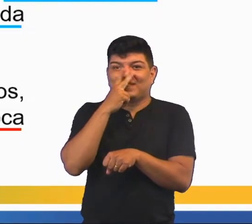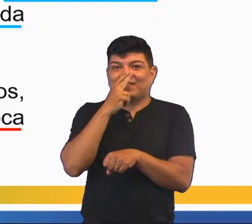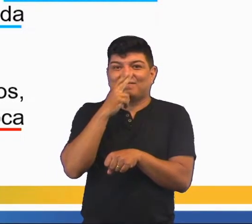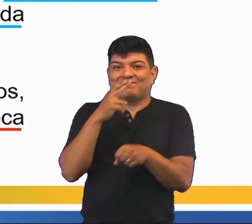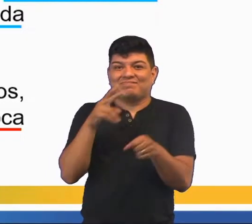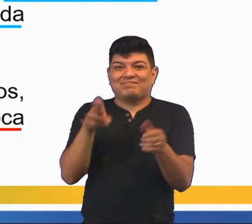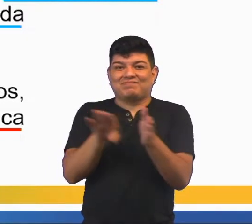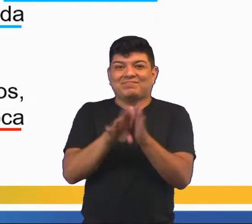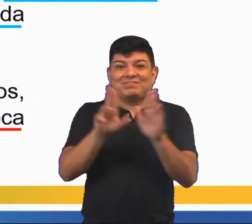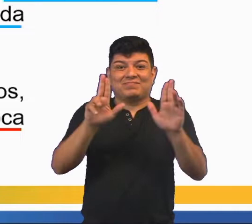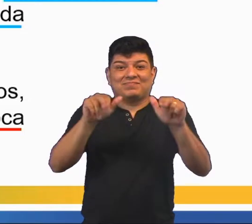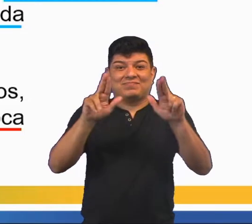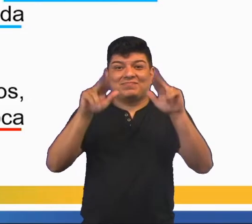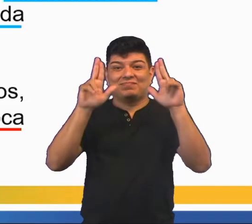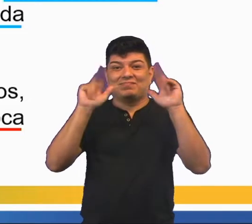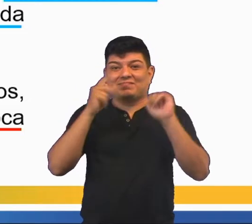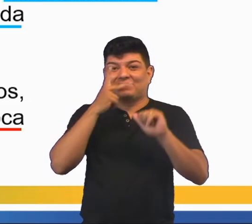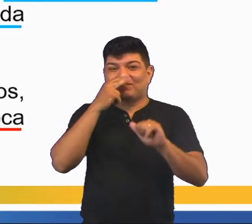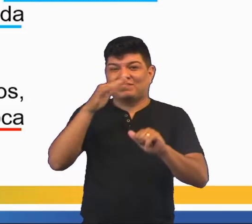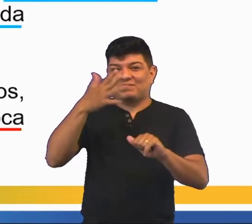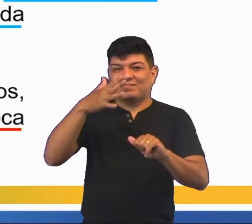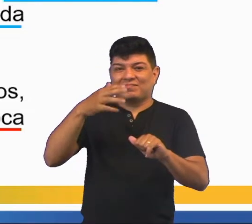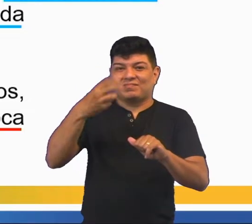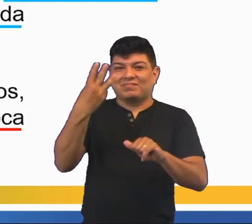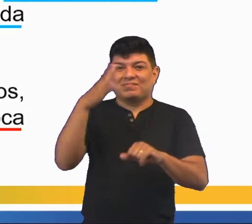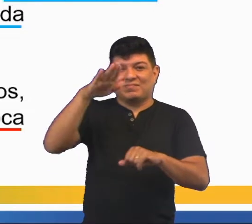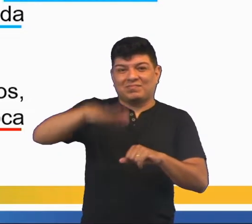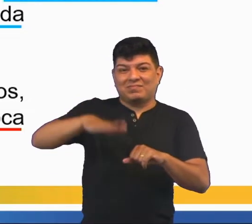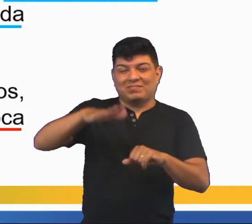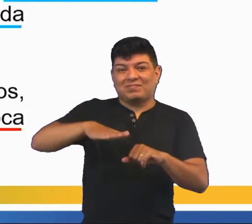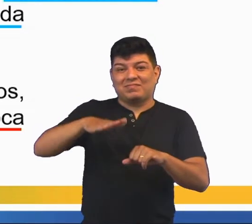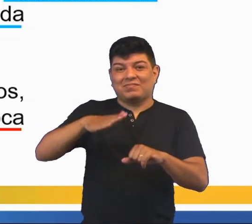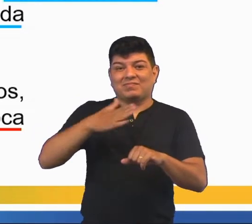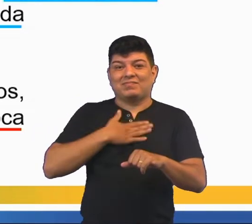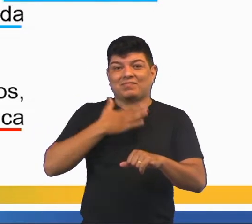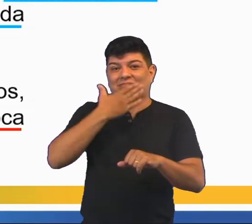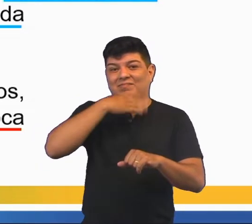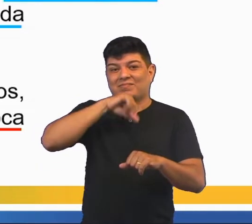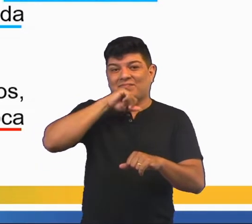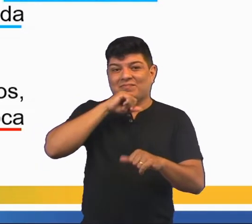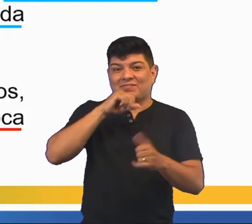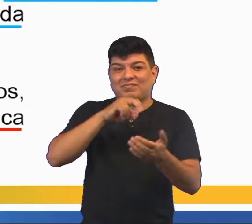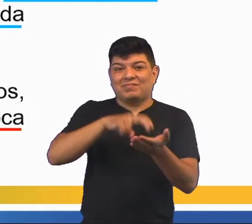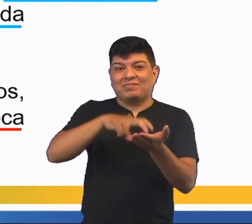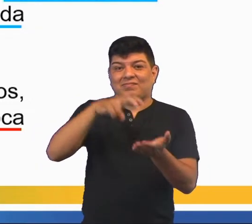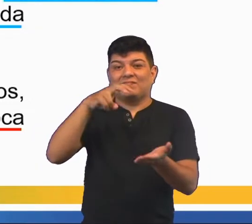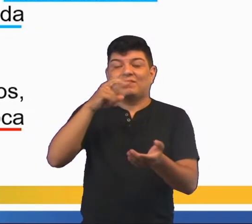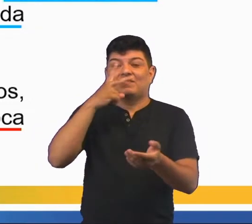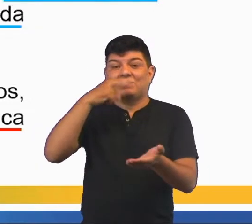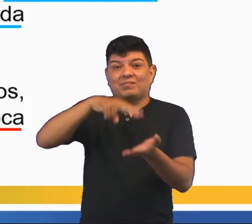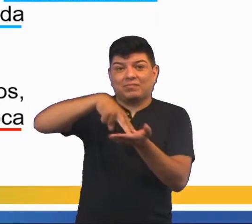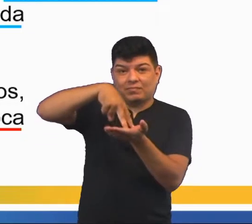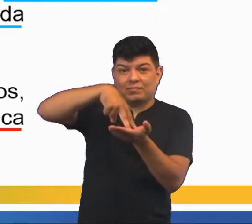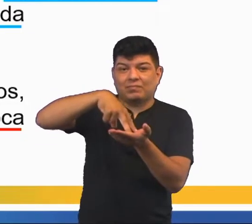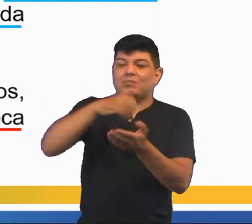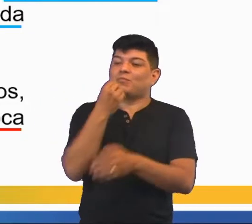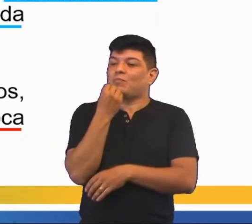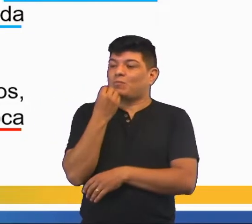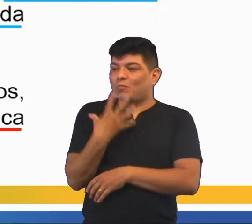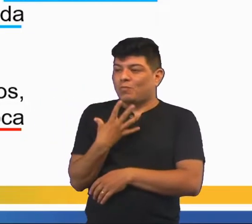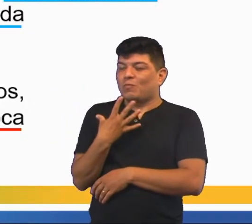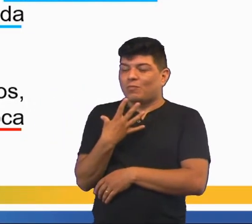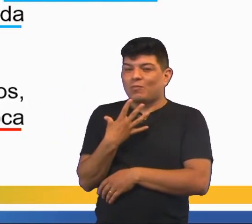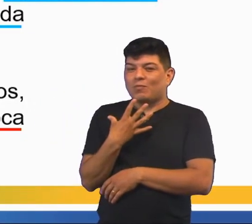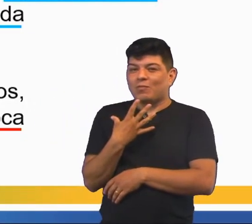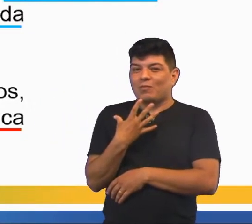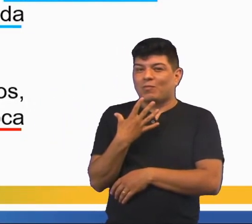parecia não chegar nunca. Lá pelas 3 da tarde, meu pai se levantava e dizia: Bom,